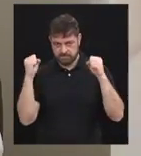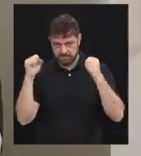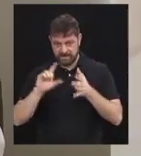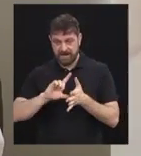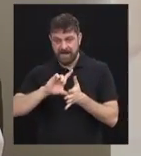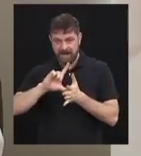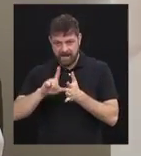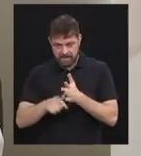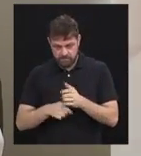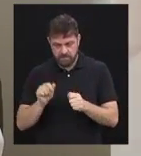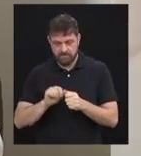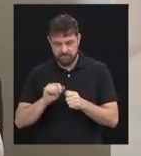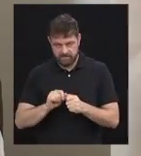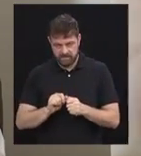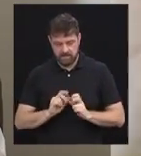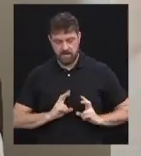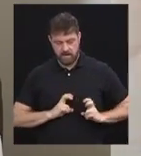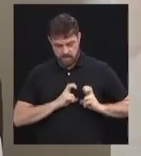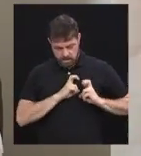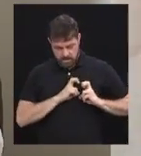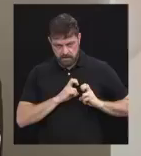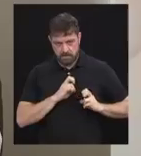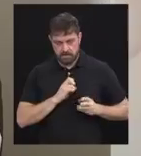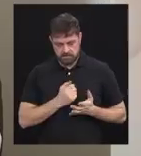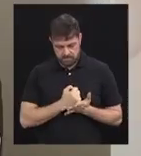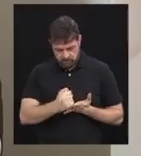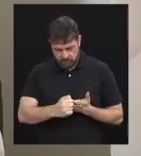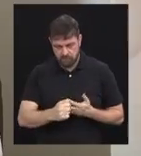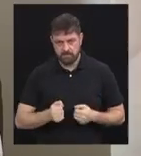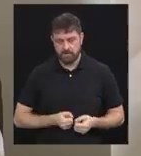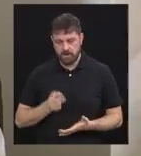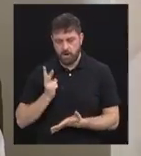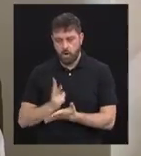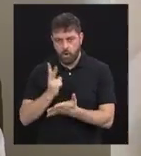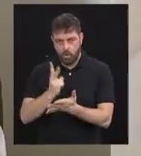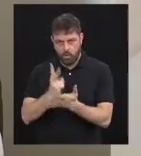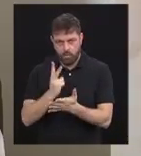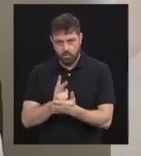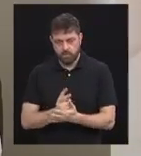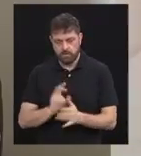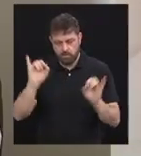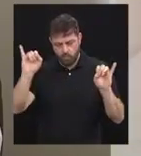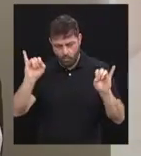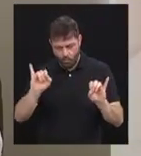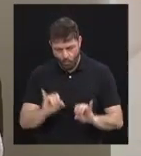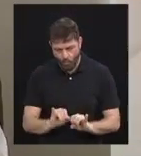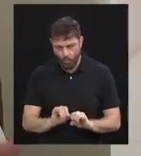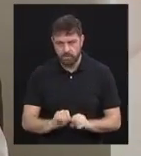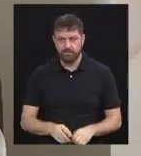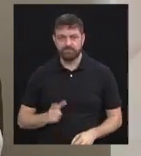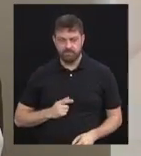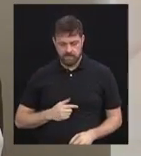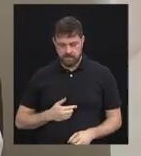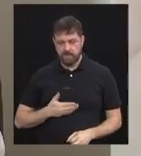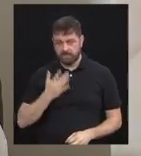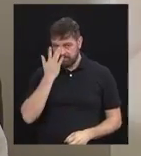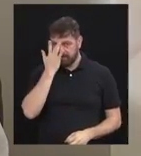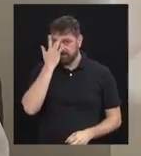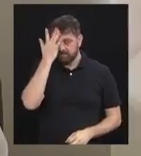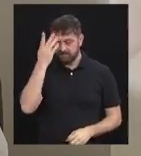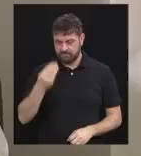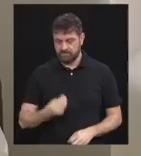de um tratamento de câncer de mama e mantém o peso, ela tem menos recidiva do que aquela